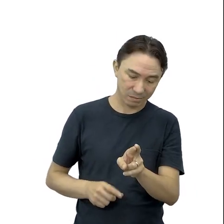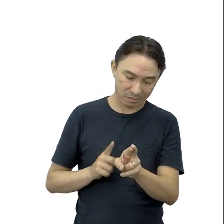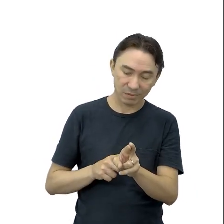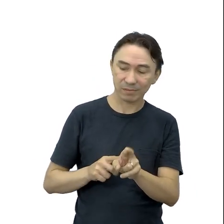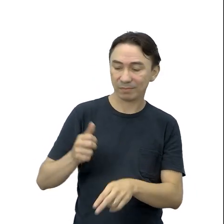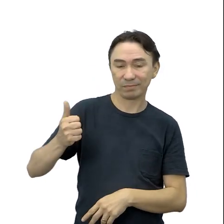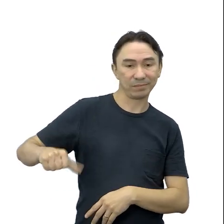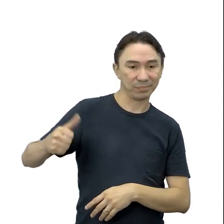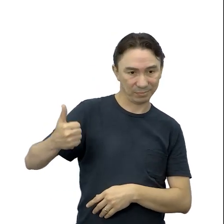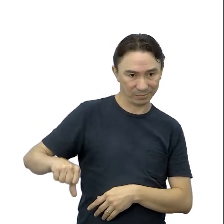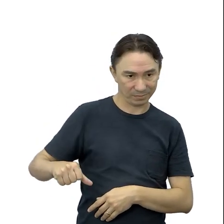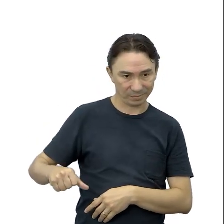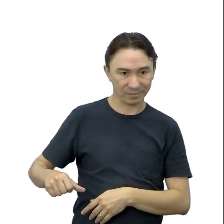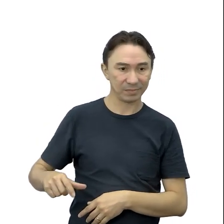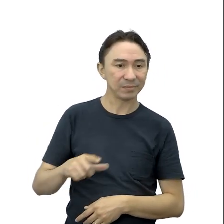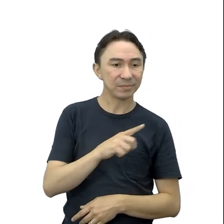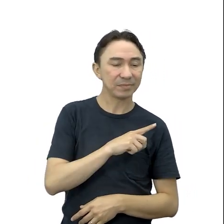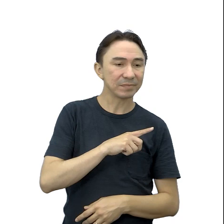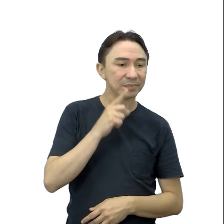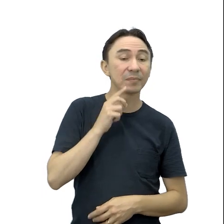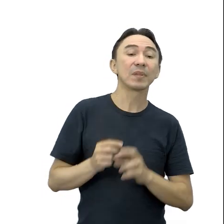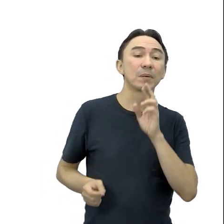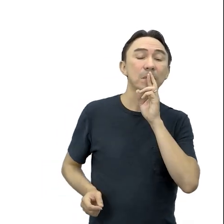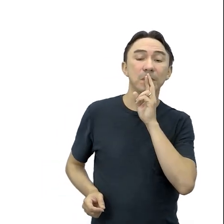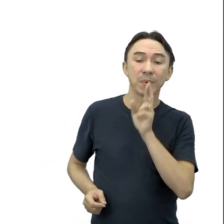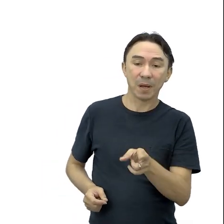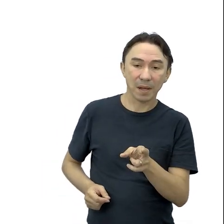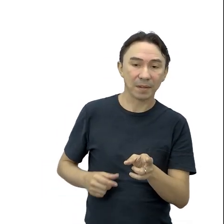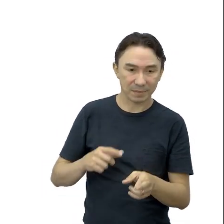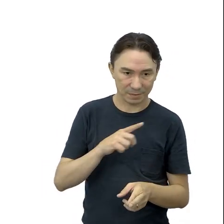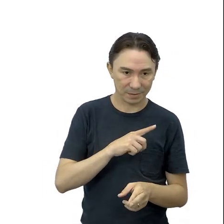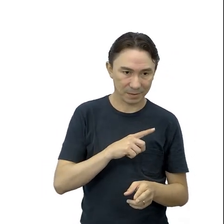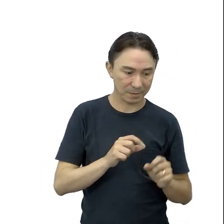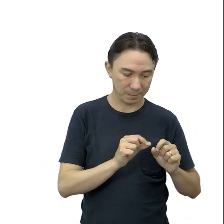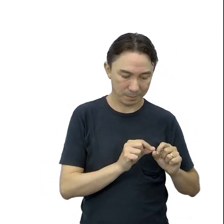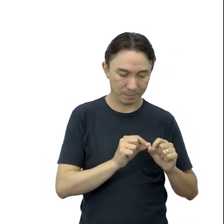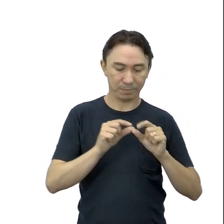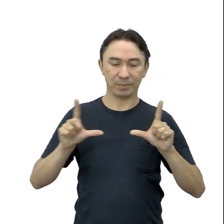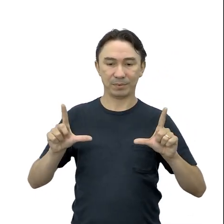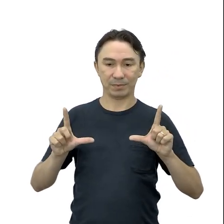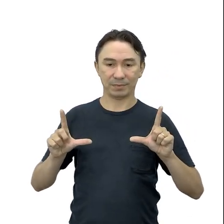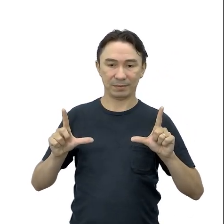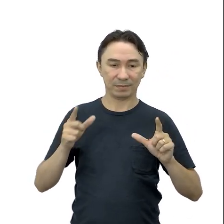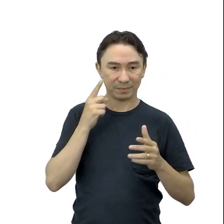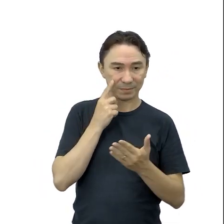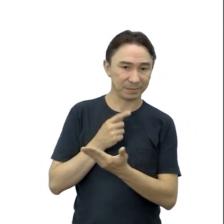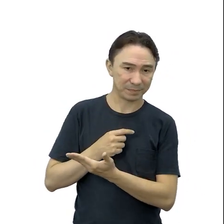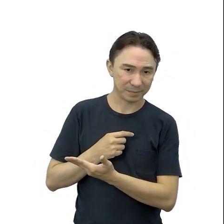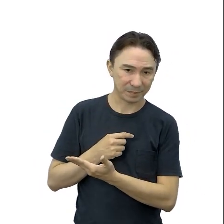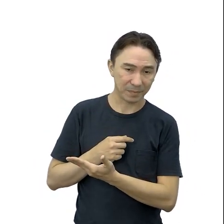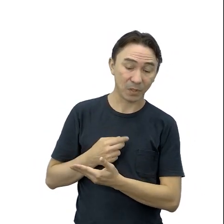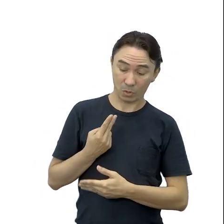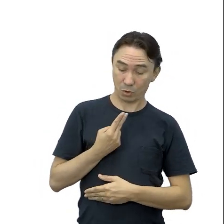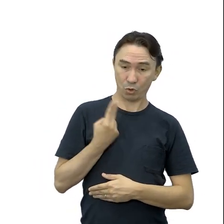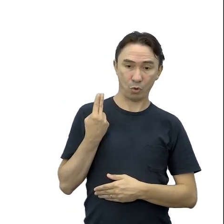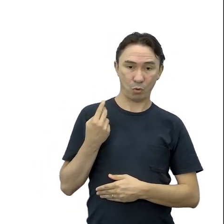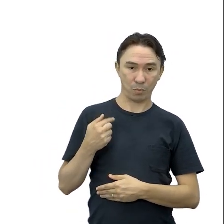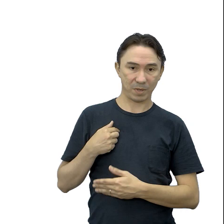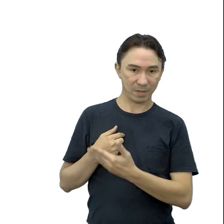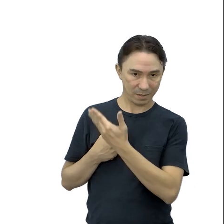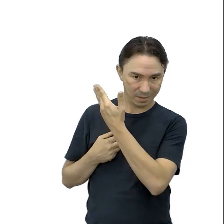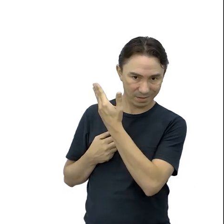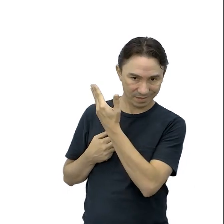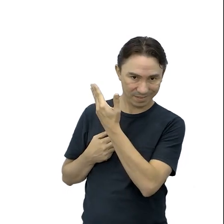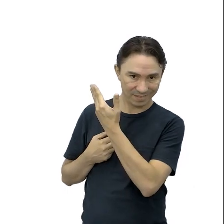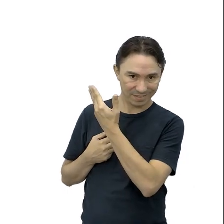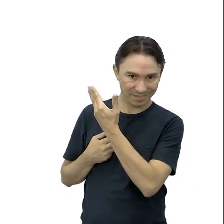a gente clicou lá em resultados, vai aparecer essa página, tá? O meu nome sempre vem aqui em cima, a gente